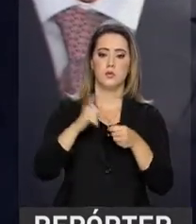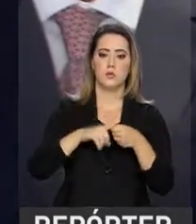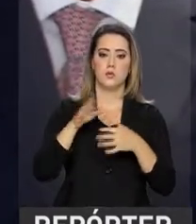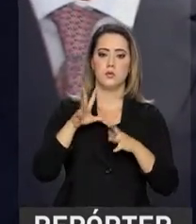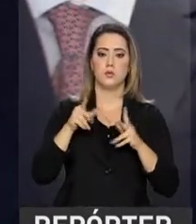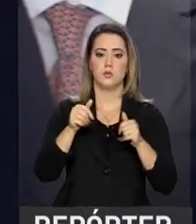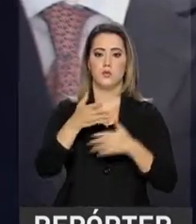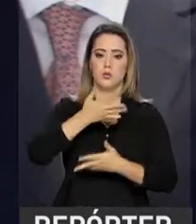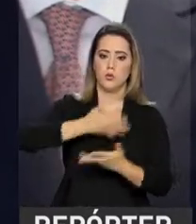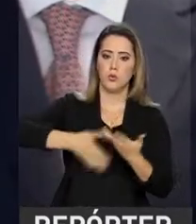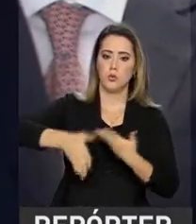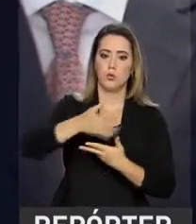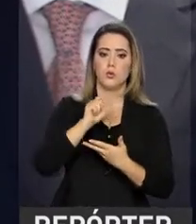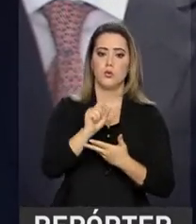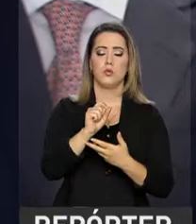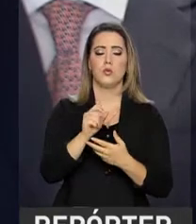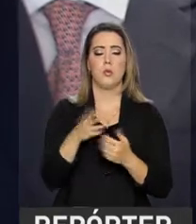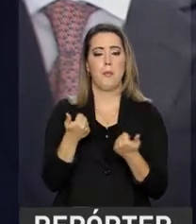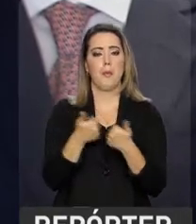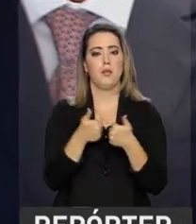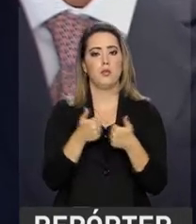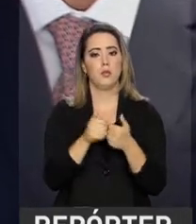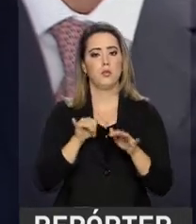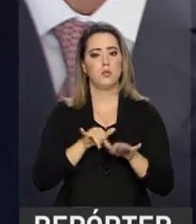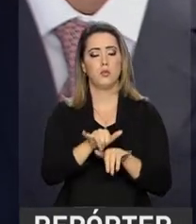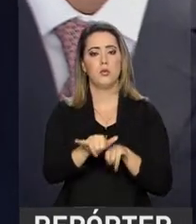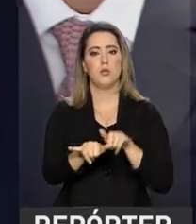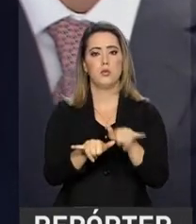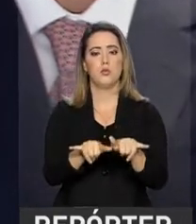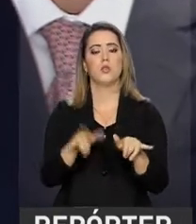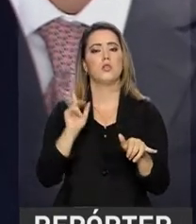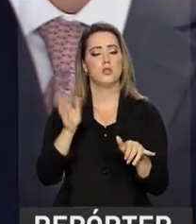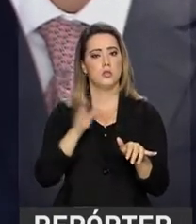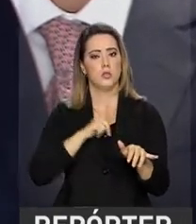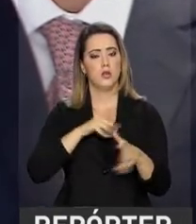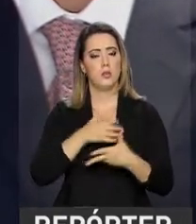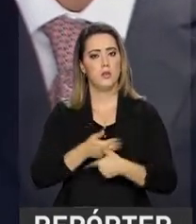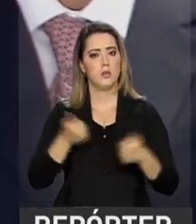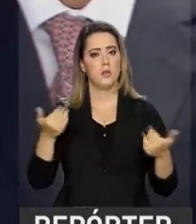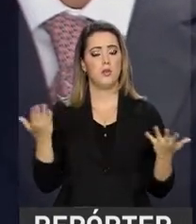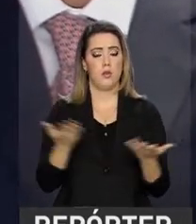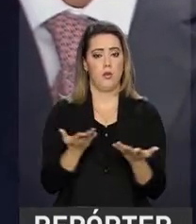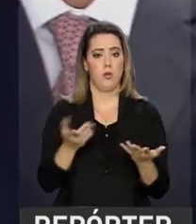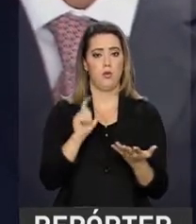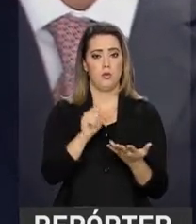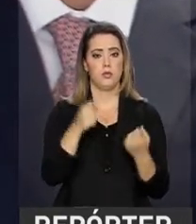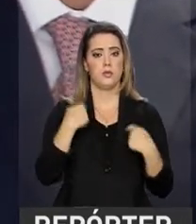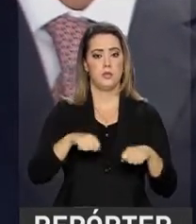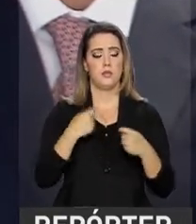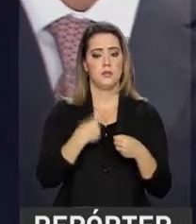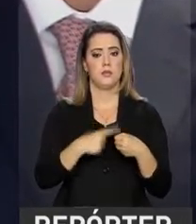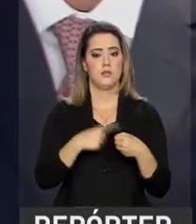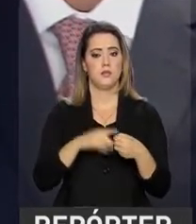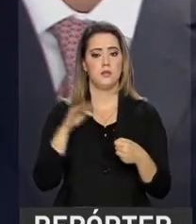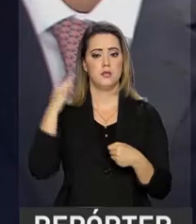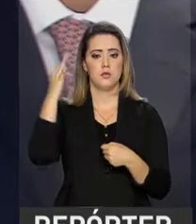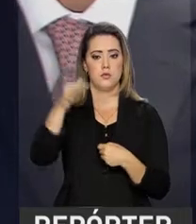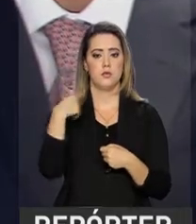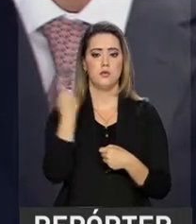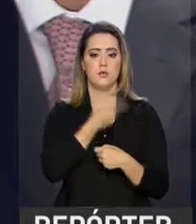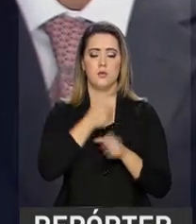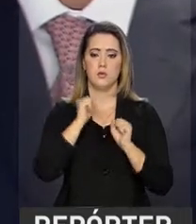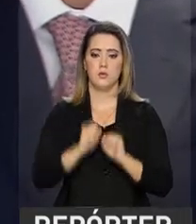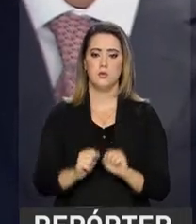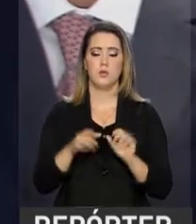melhorar todo o entorno o corpo para que ele tenha a infraestrutura agora ampliada e reforçada que a cidade precisa para que no futuro nós